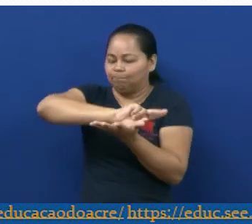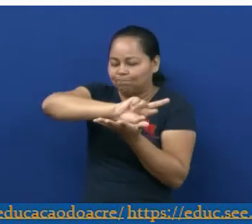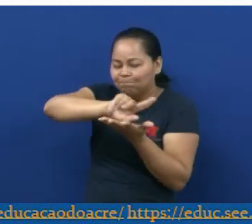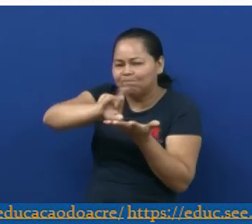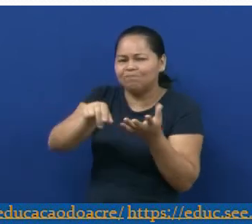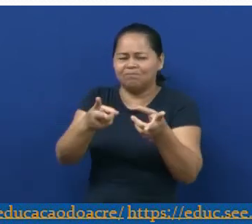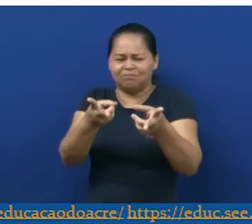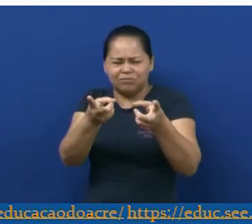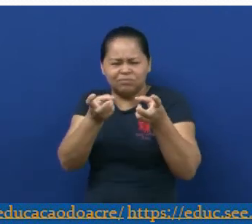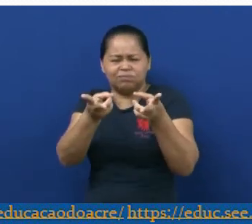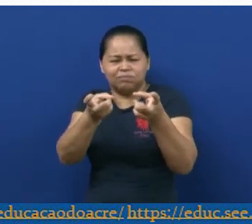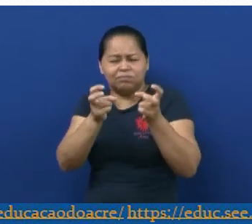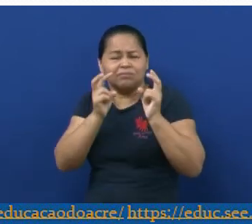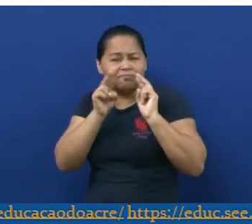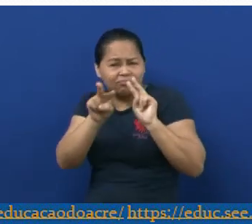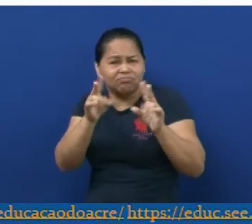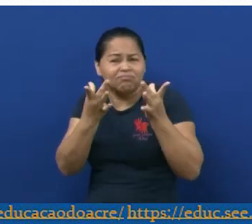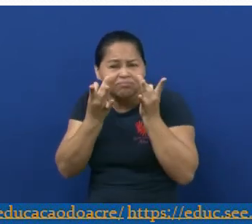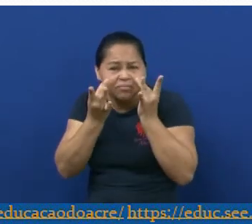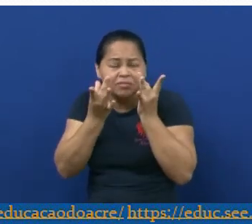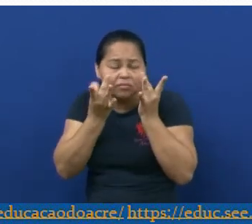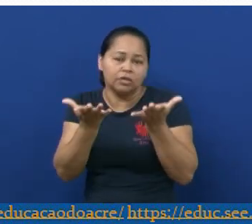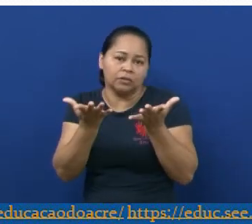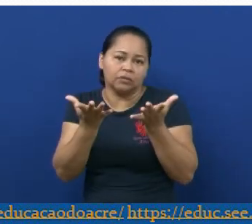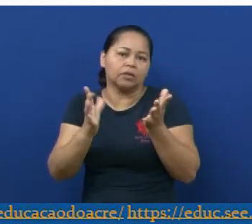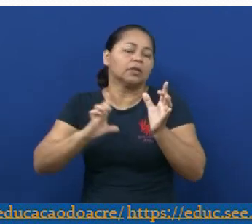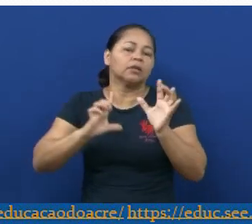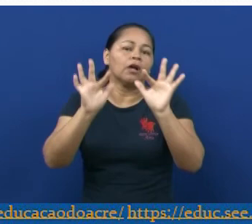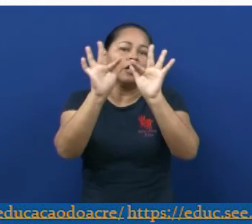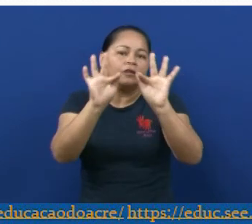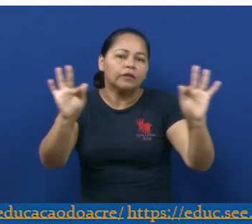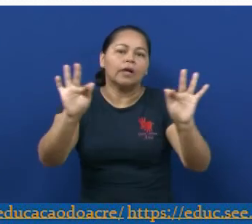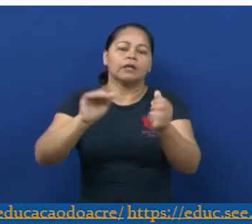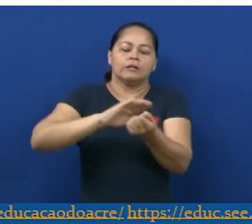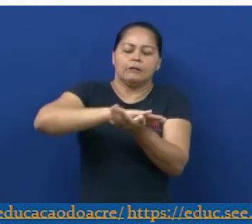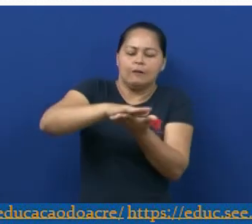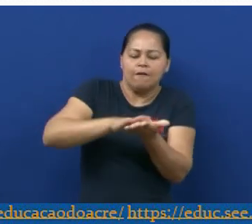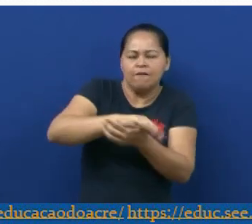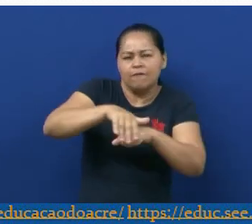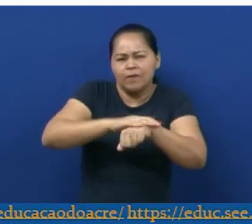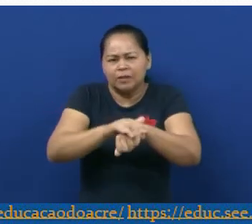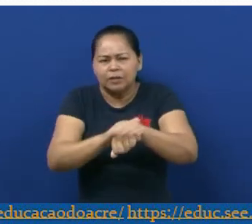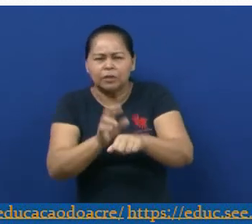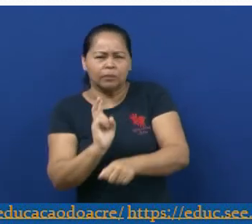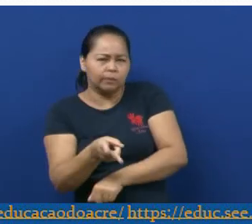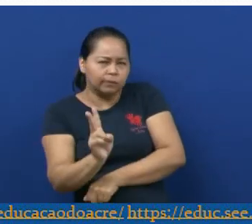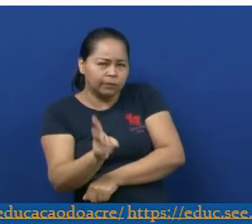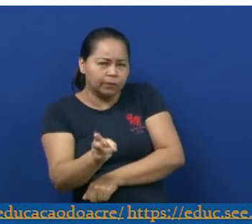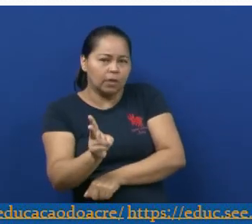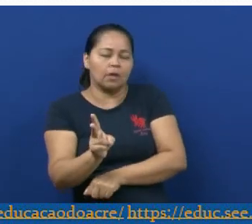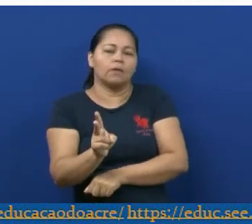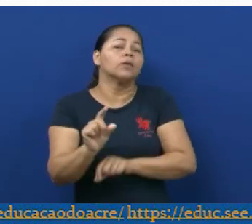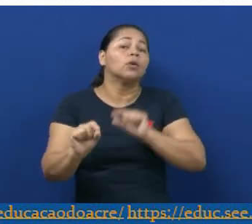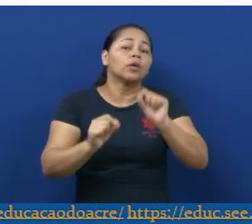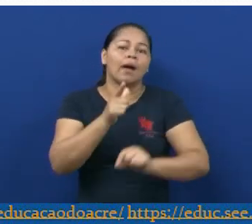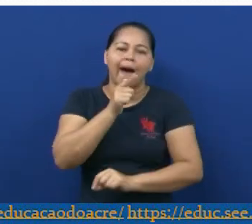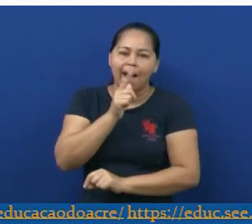aparecido para você nos últimos dias as seguintes frases: lave as mãos com frequência, com água e